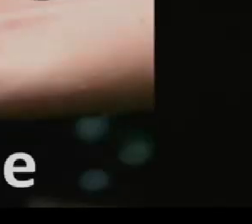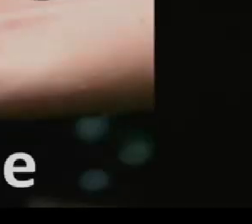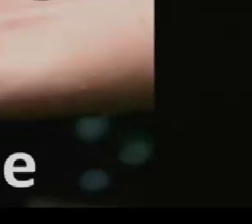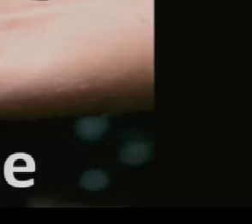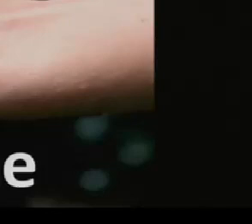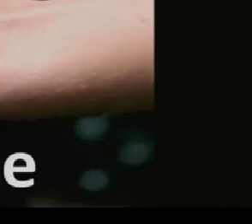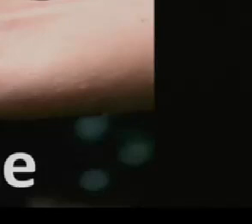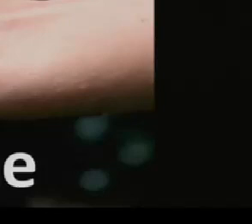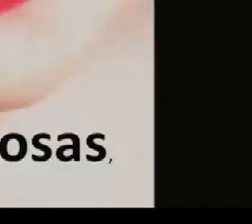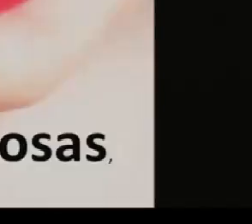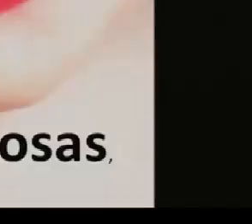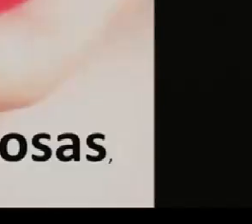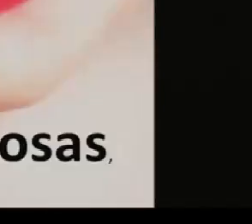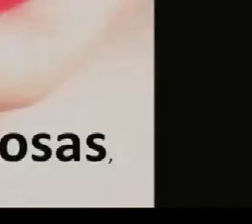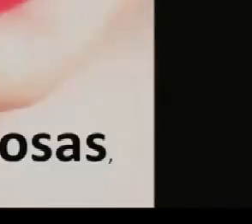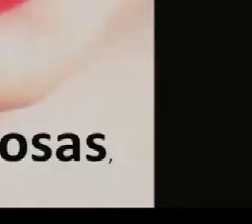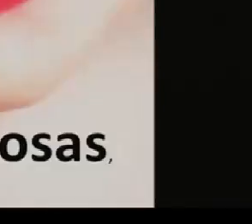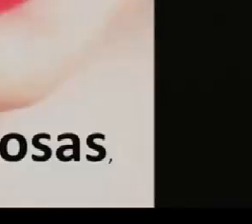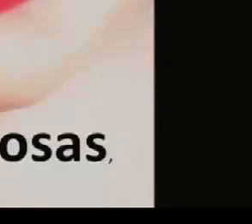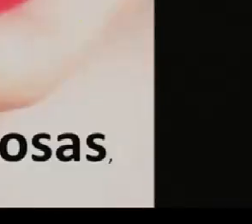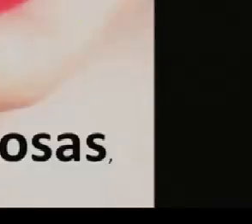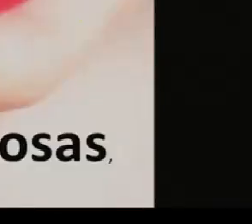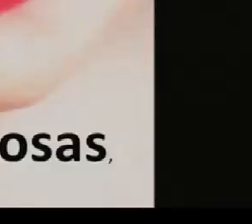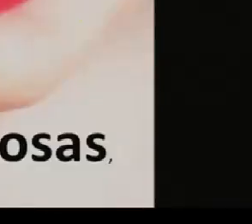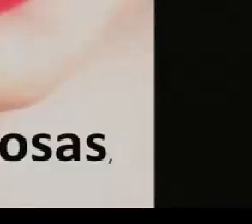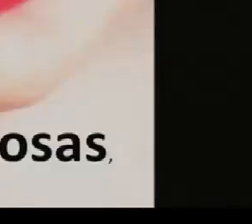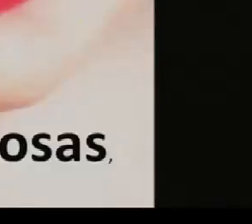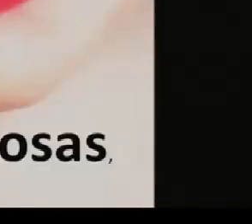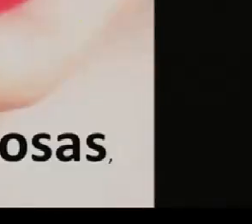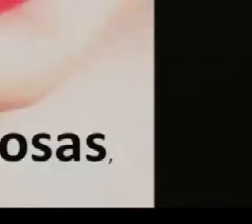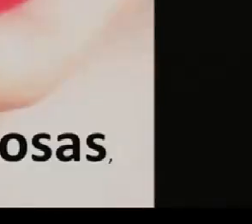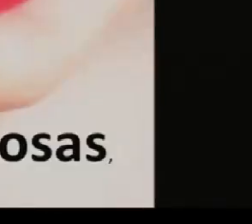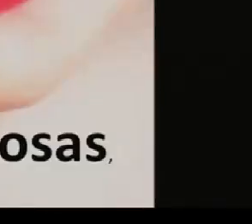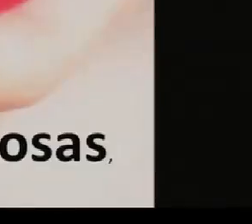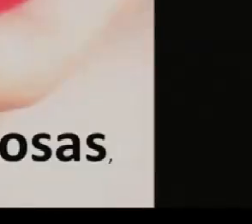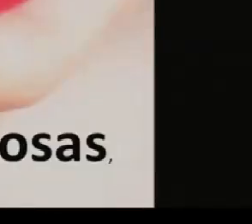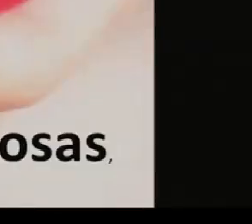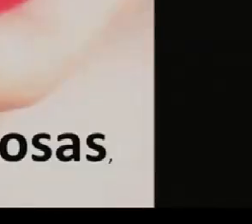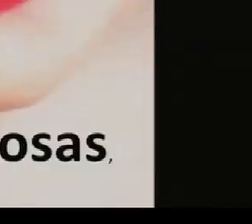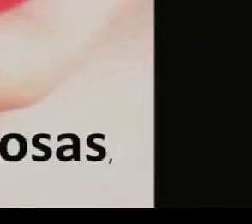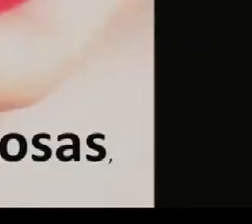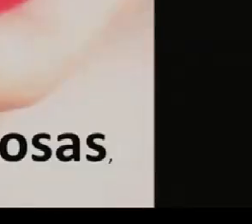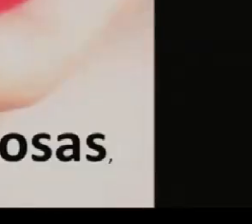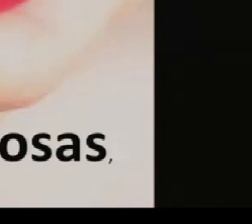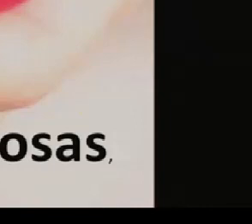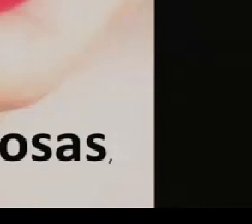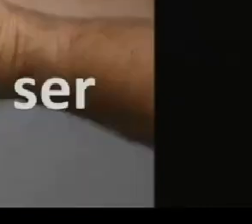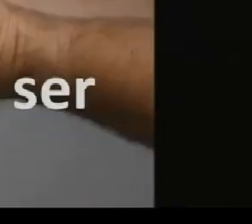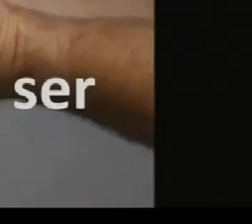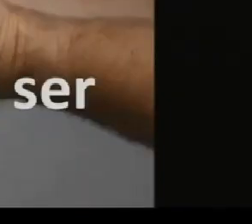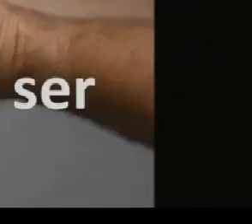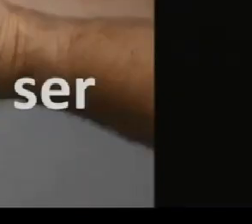nas mãos que oferecem rosas, nas mãos que sabem ser